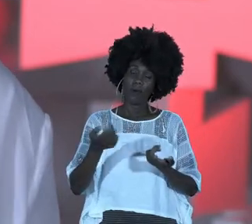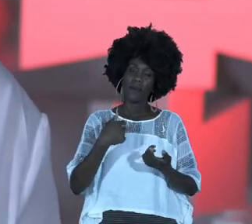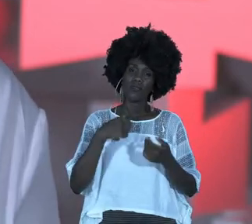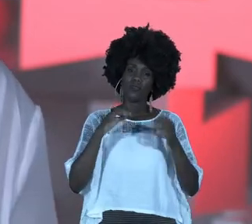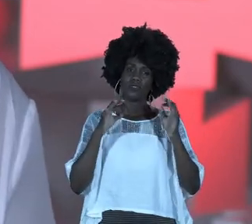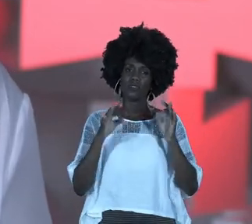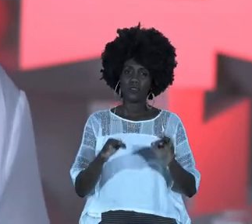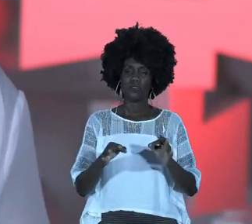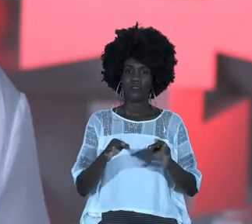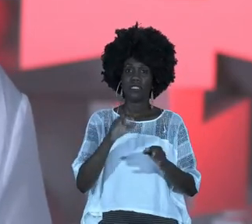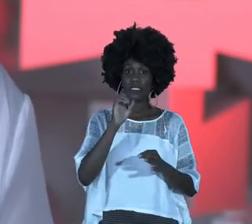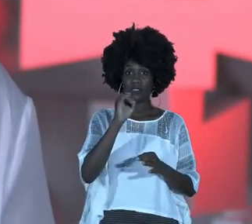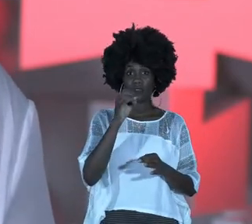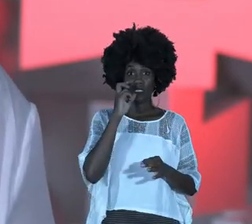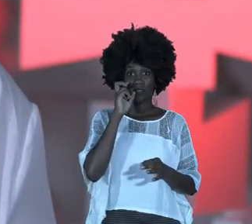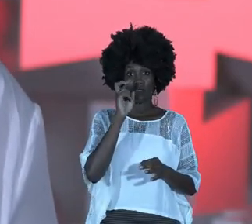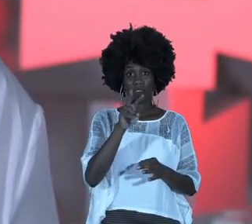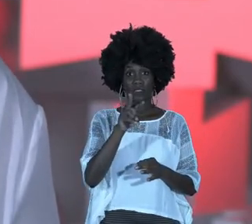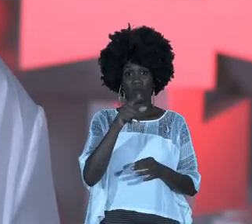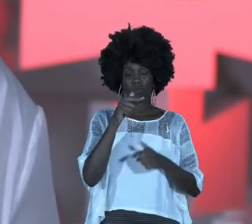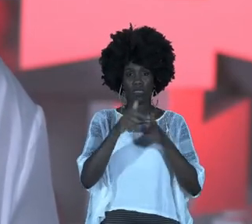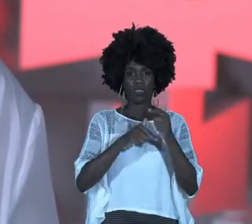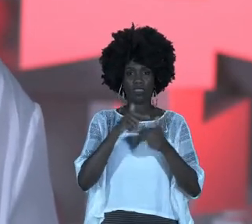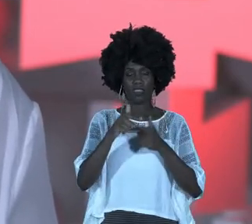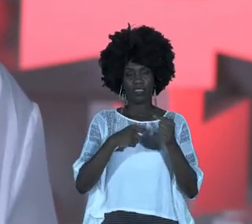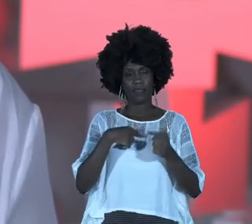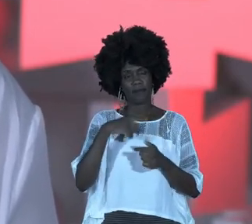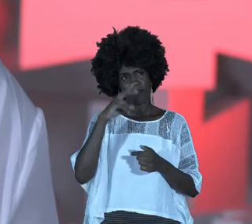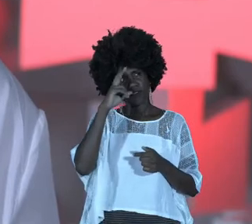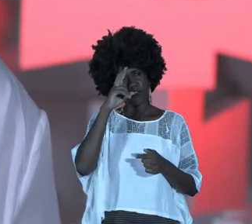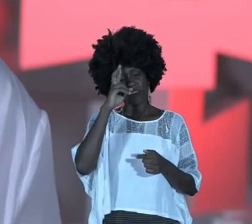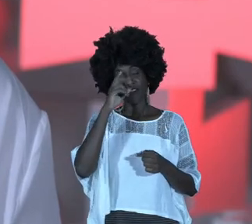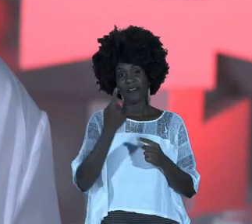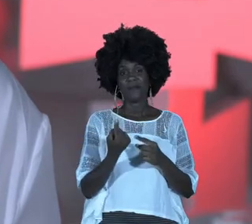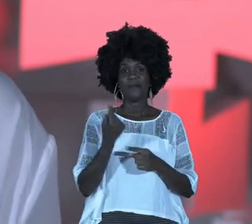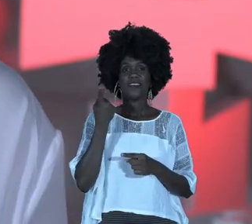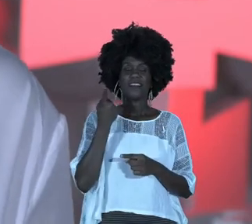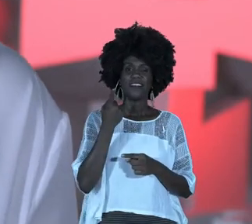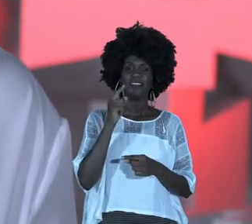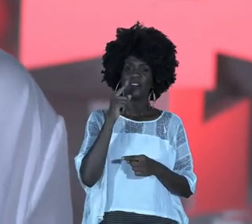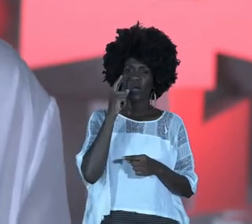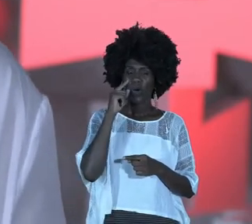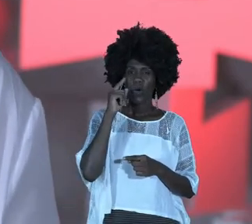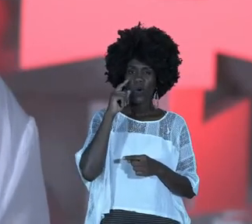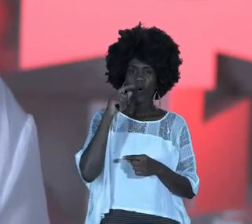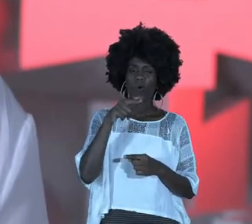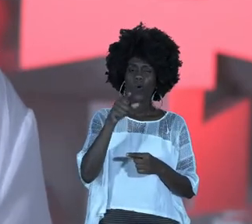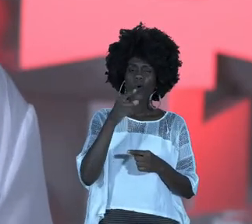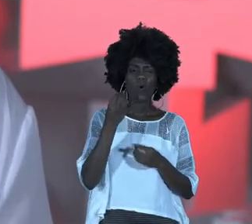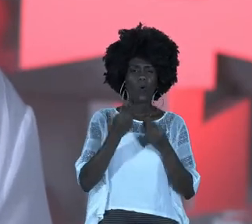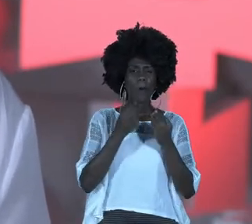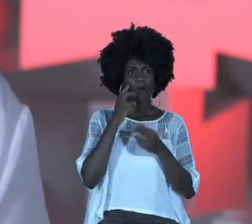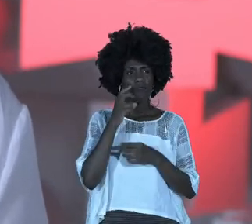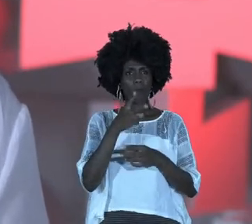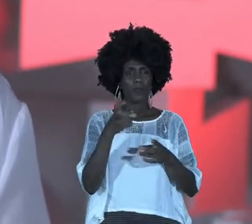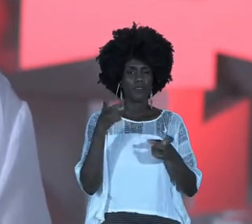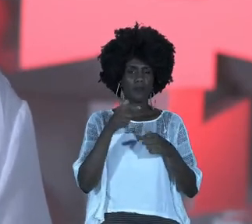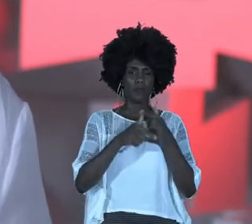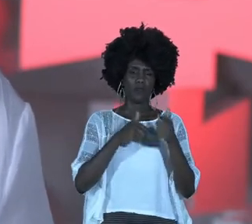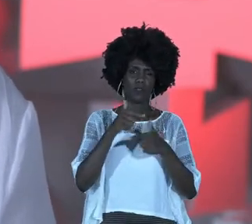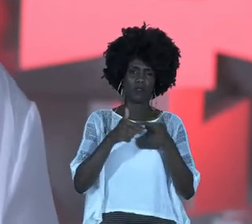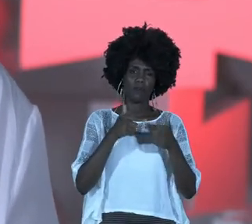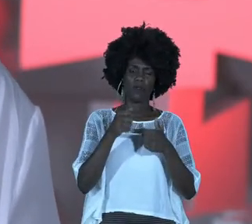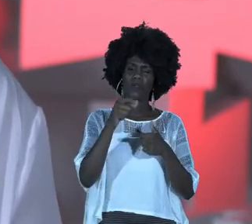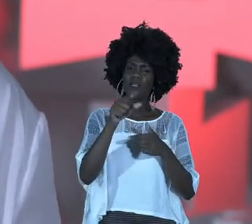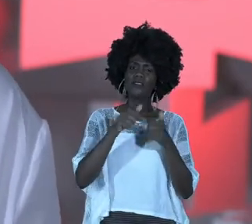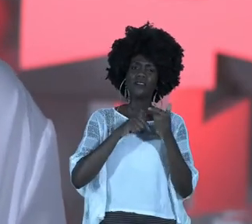tenho certeza que quando agora vocês virem alguns trabalhos, vocês já vão ter assim um norte, como eu vou olhar esse trabalho? O